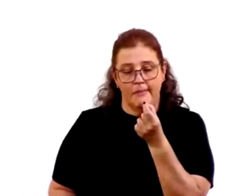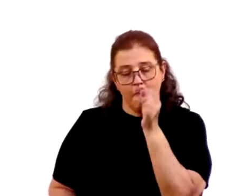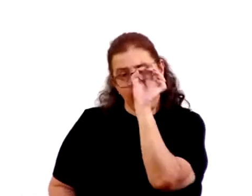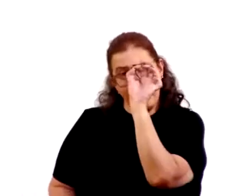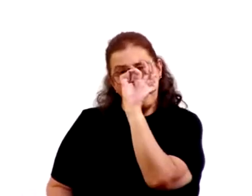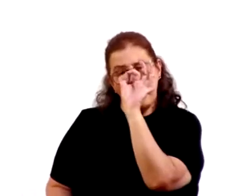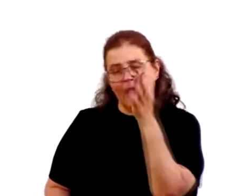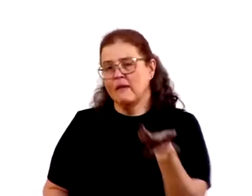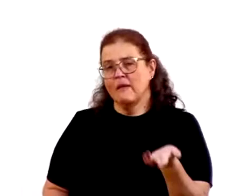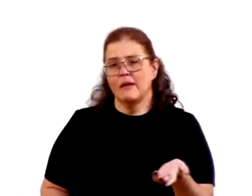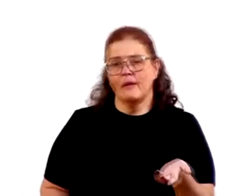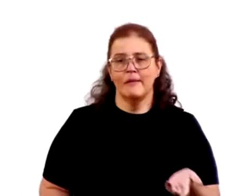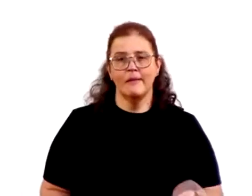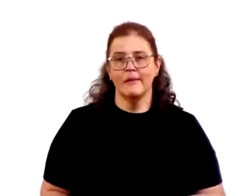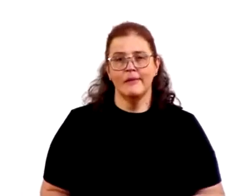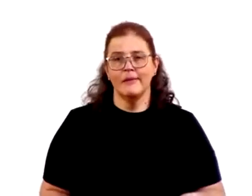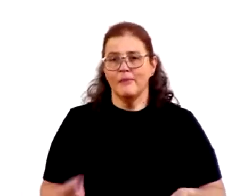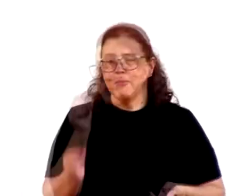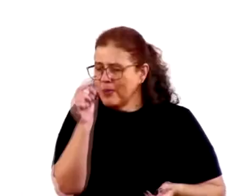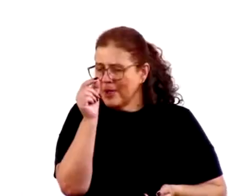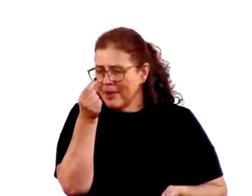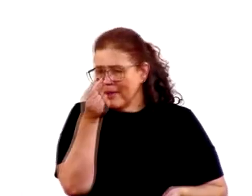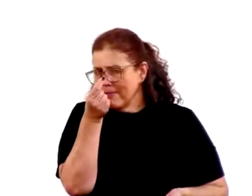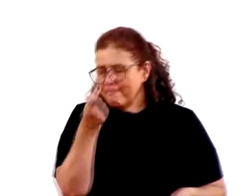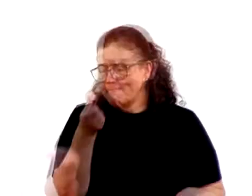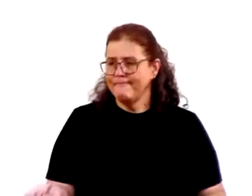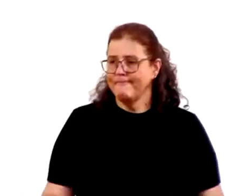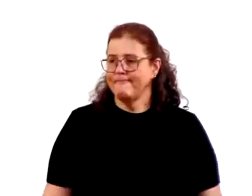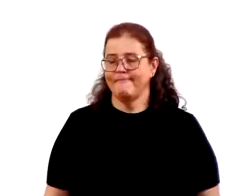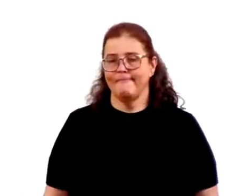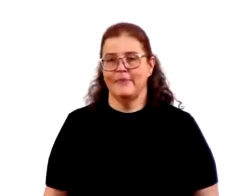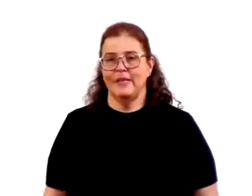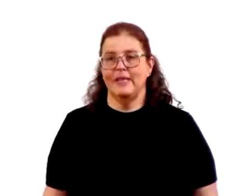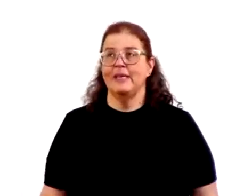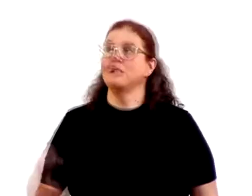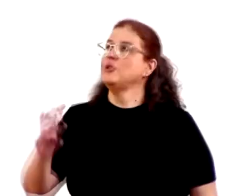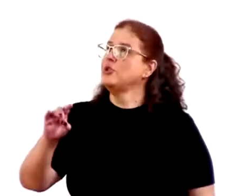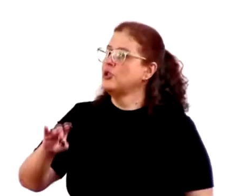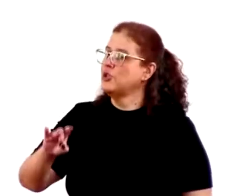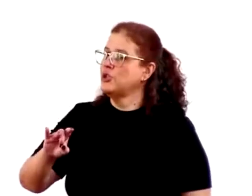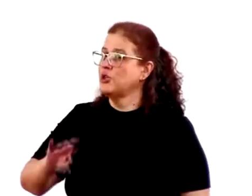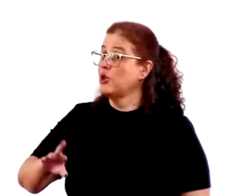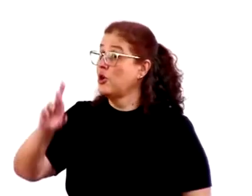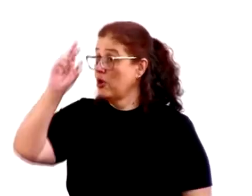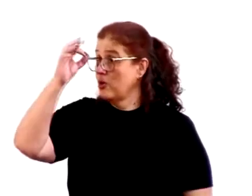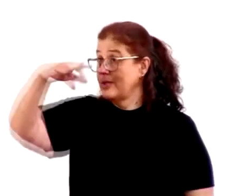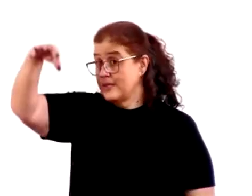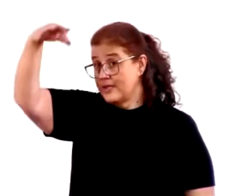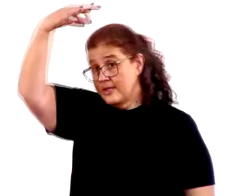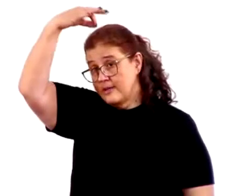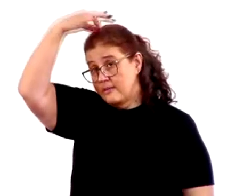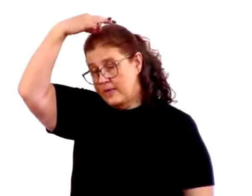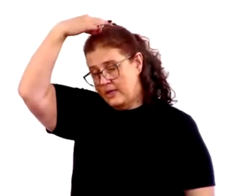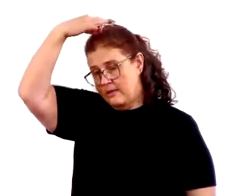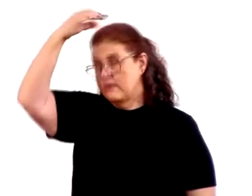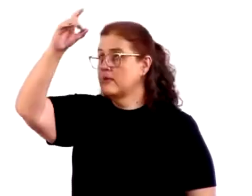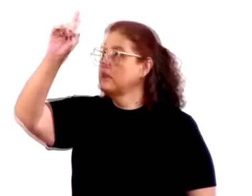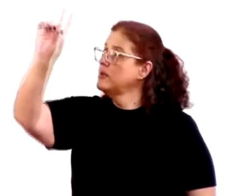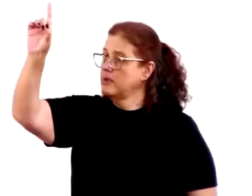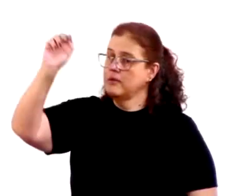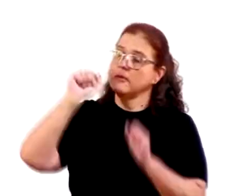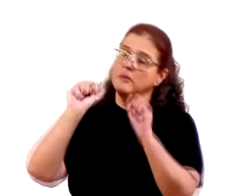Deus. E só o seu Espírito pode nos ajudar a compreender o nosso lugar